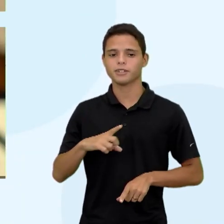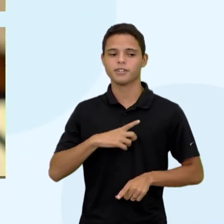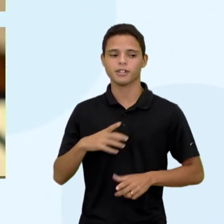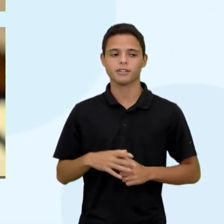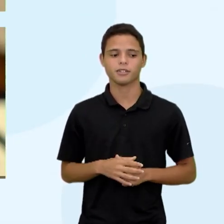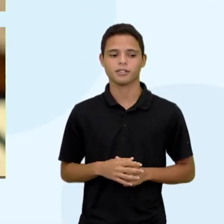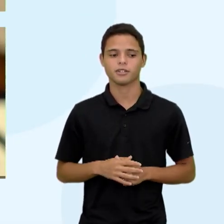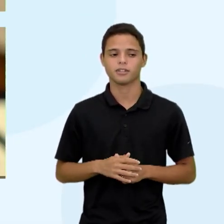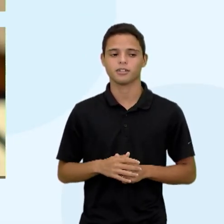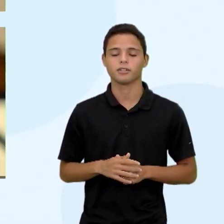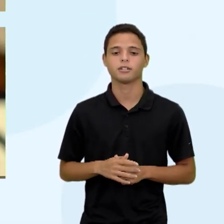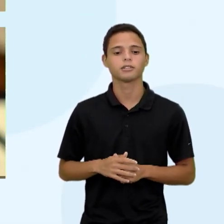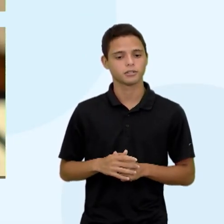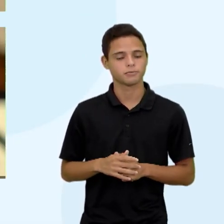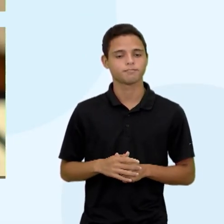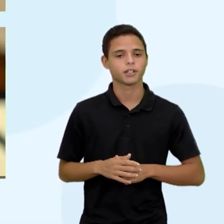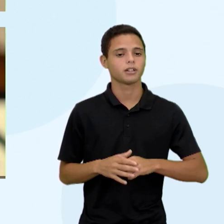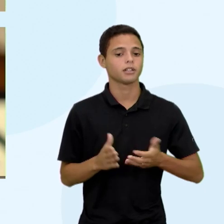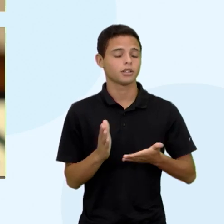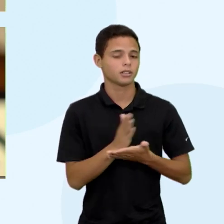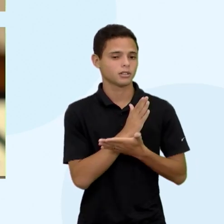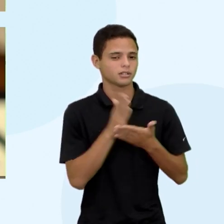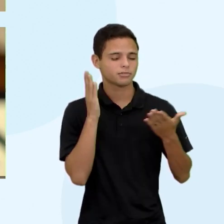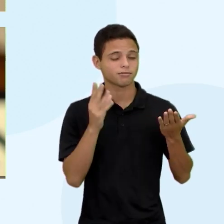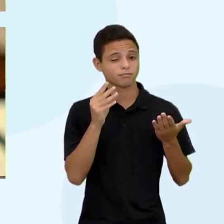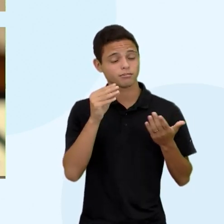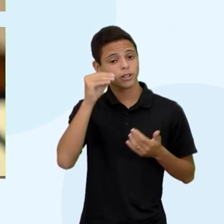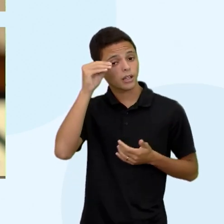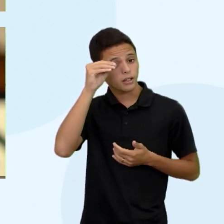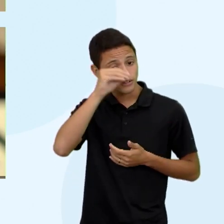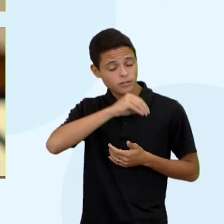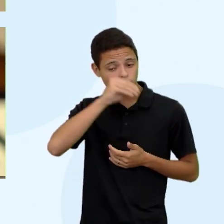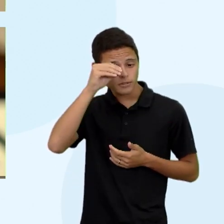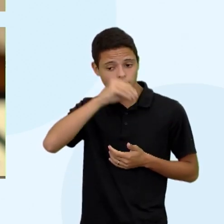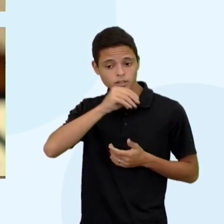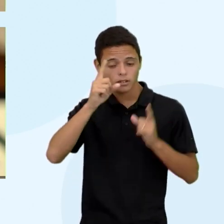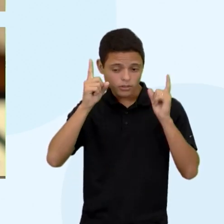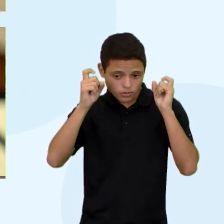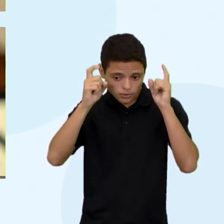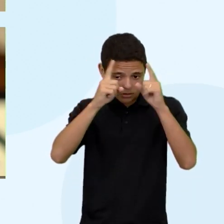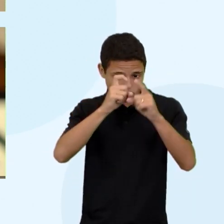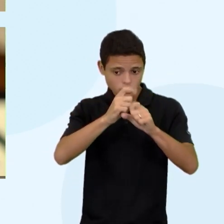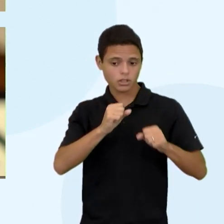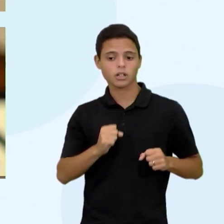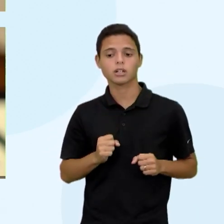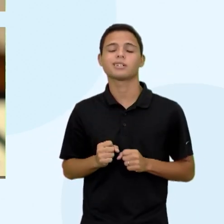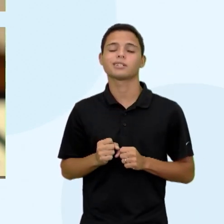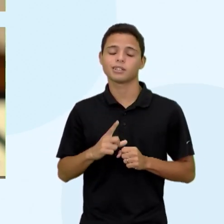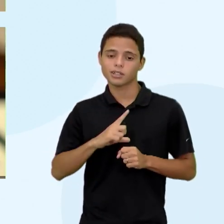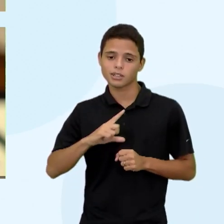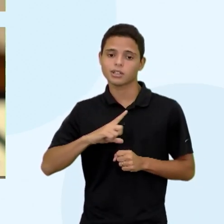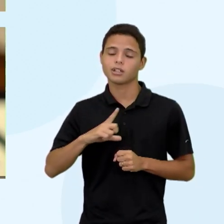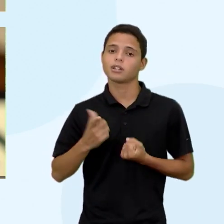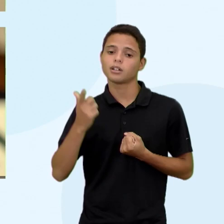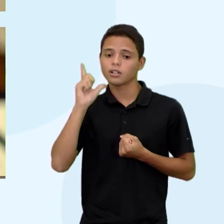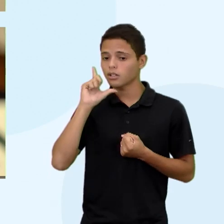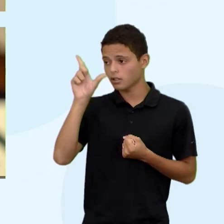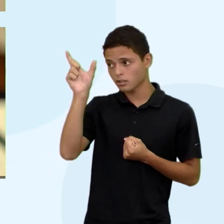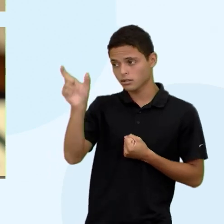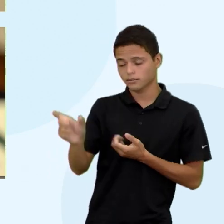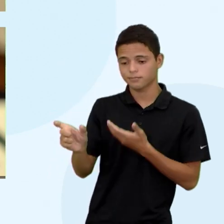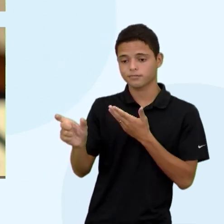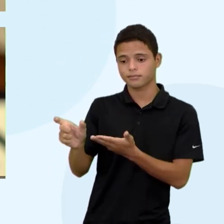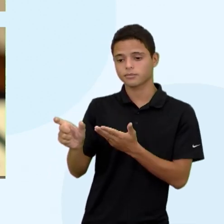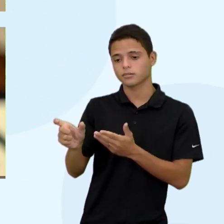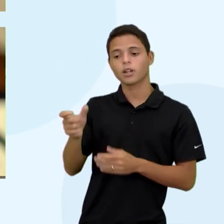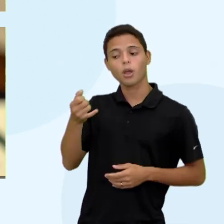assim, com os membros encurtados, com uma formação nos dedinhos, nas pernas. Então, ele consegue, com